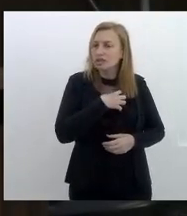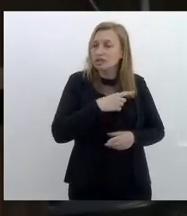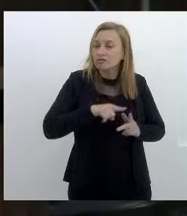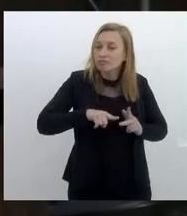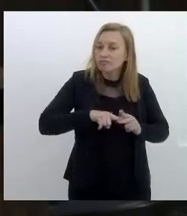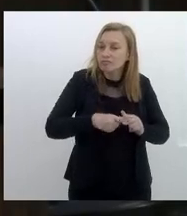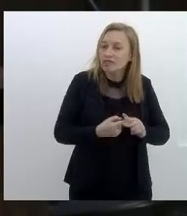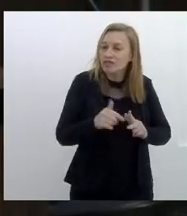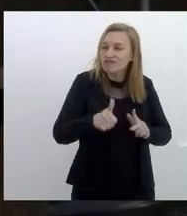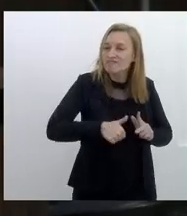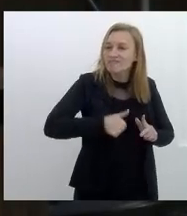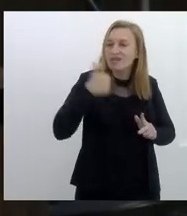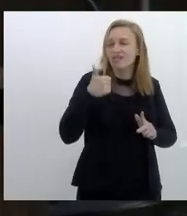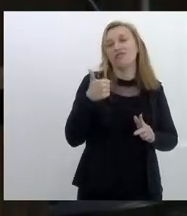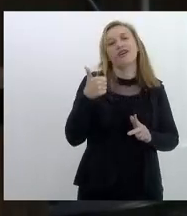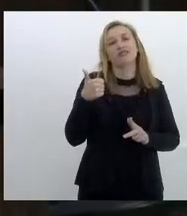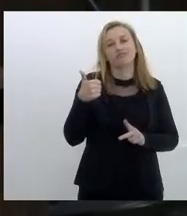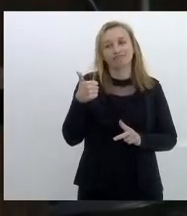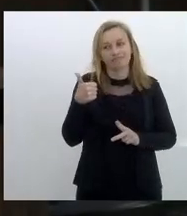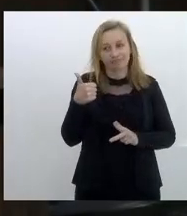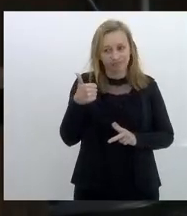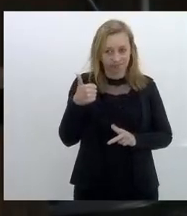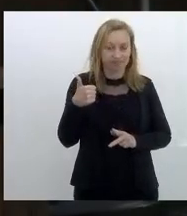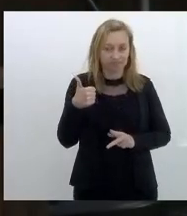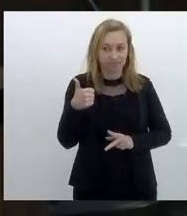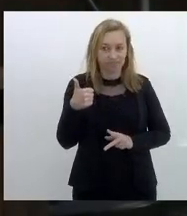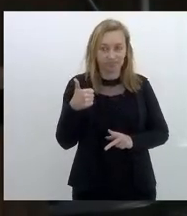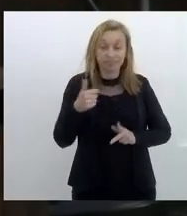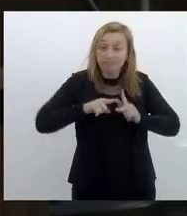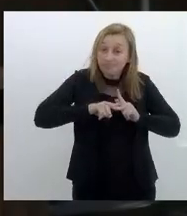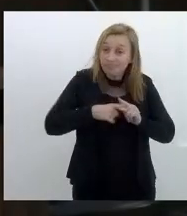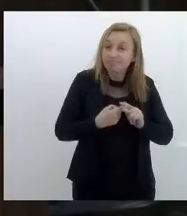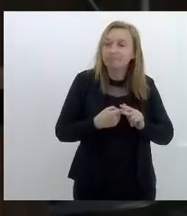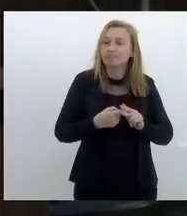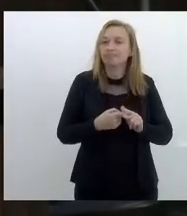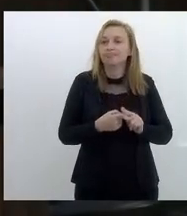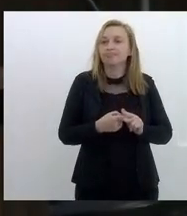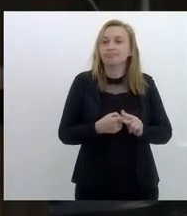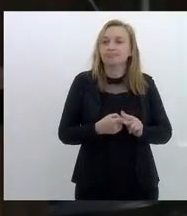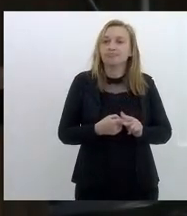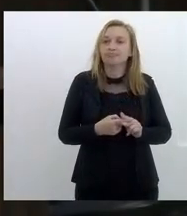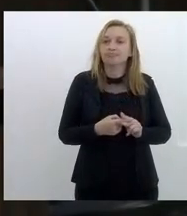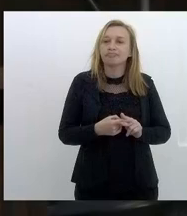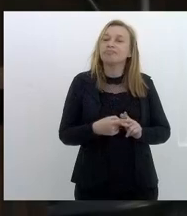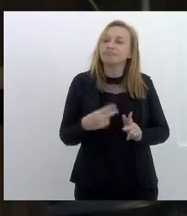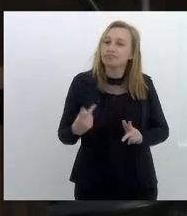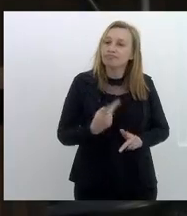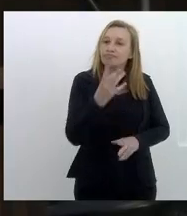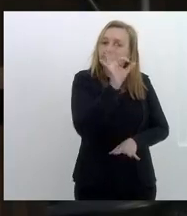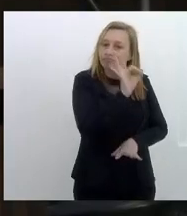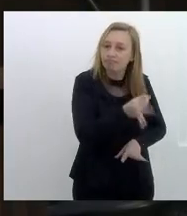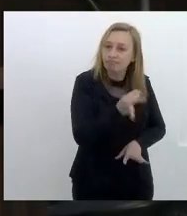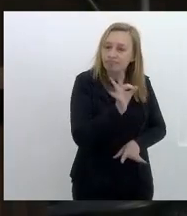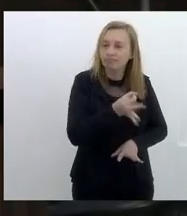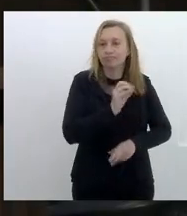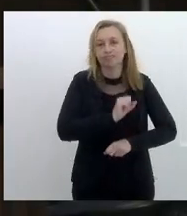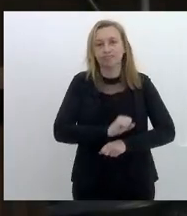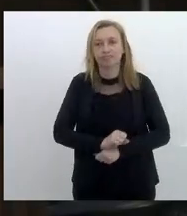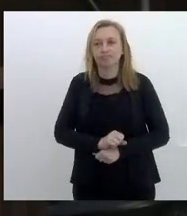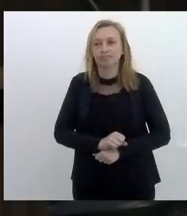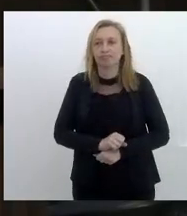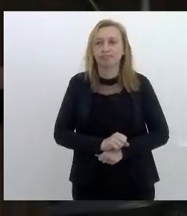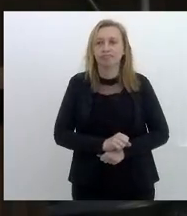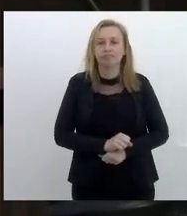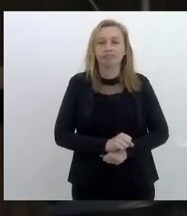aperfeiçoar a rua aperfeiçoados no aperfeiçoamento contemplar exatamente as demandas